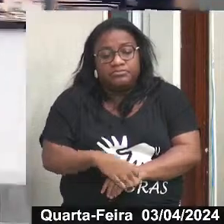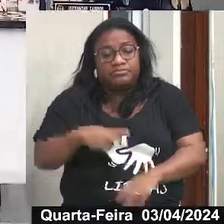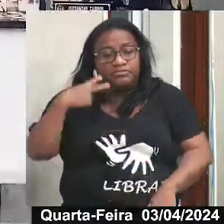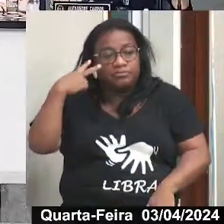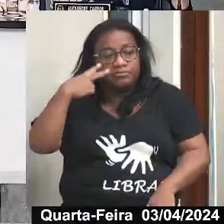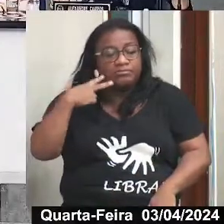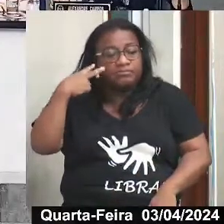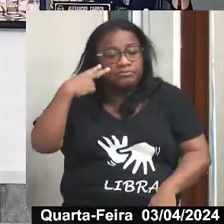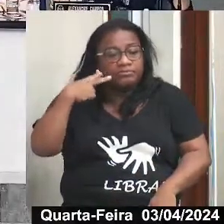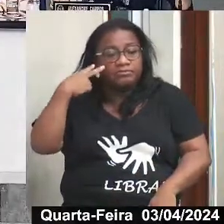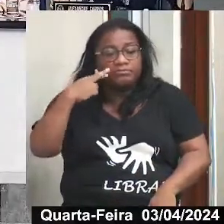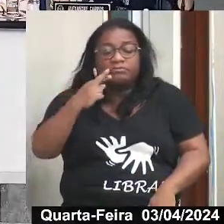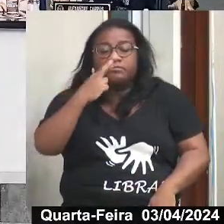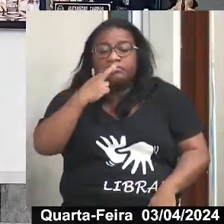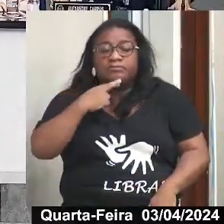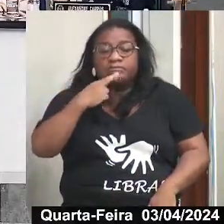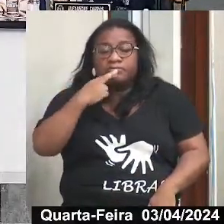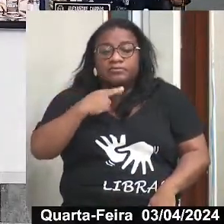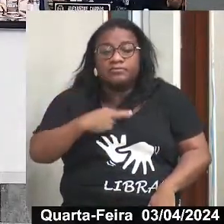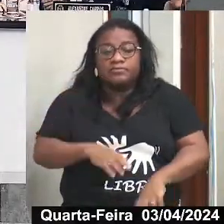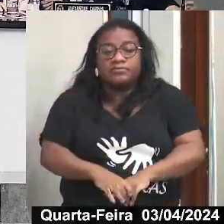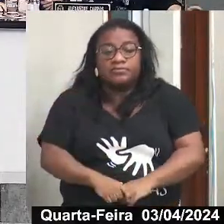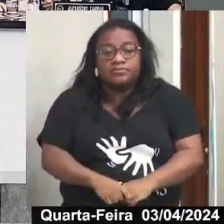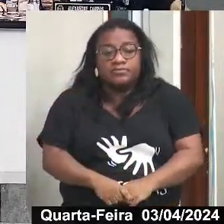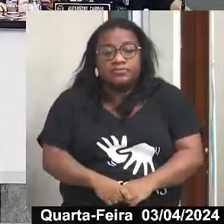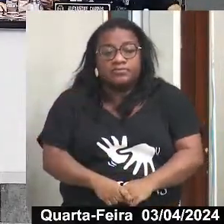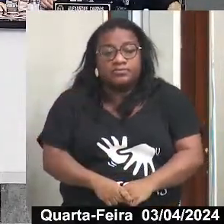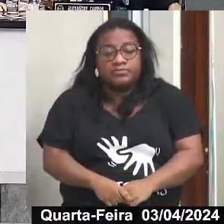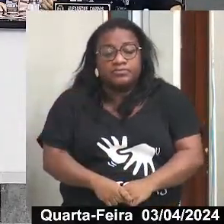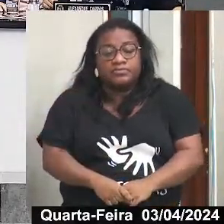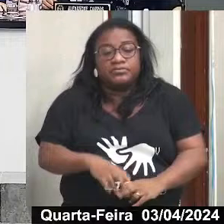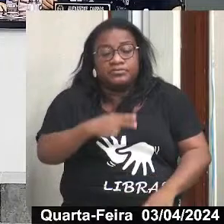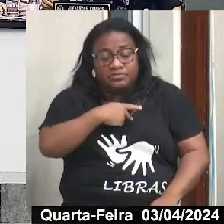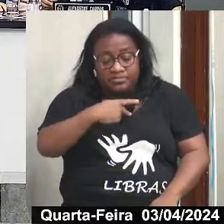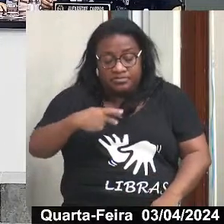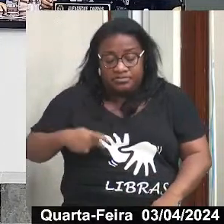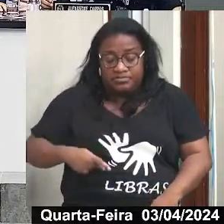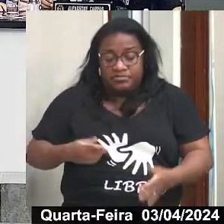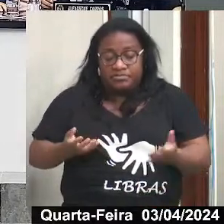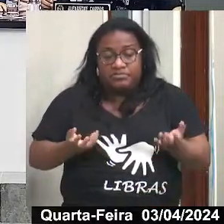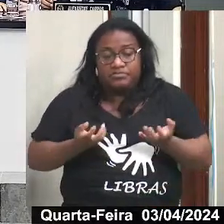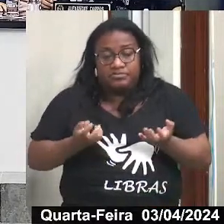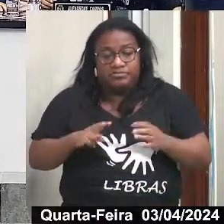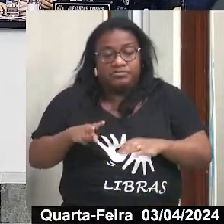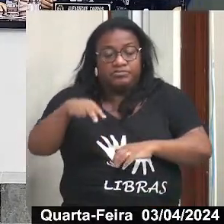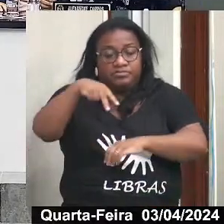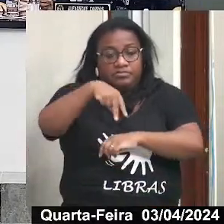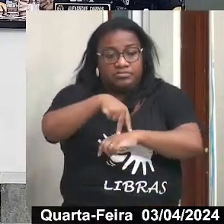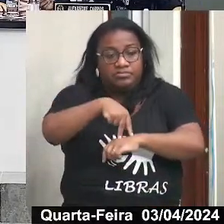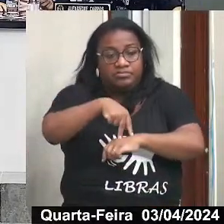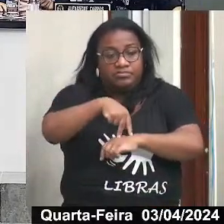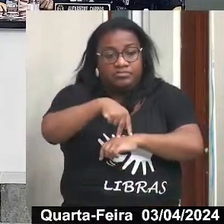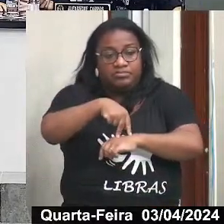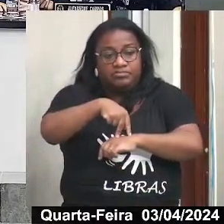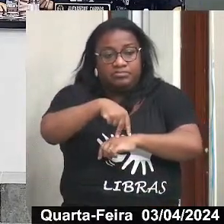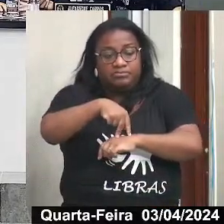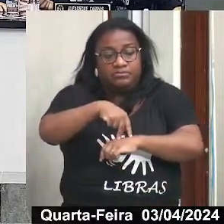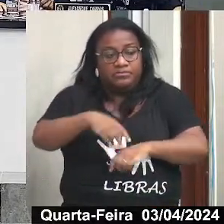Vereador Ricardo Almeida. Com a palavra, vereador Ricardo Almeida. Senhor presidente, eu gostaria de utilizar a tribuna. Concedido.